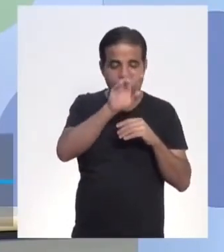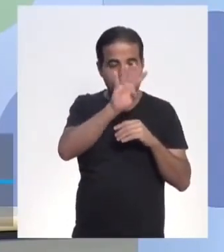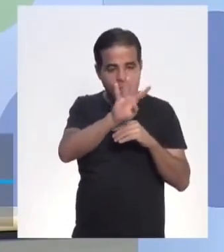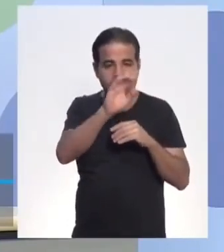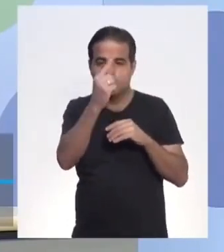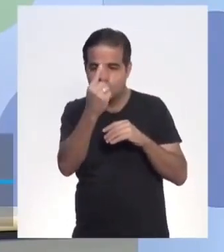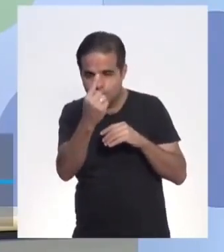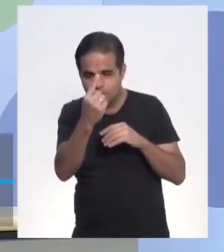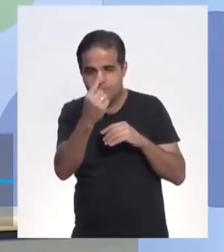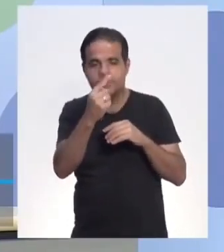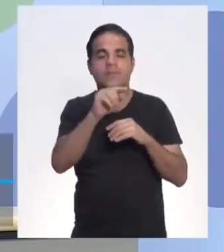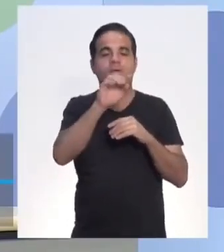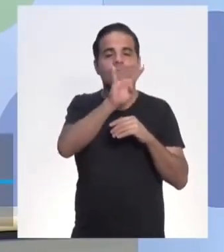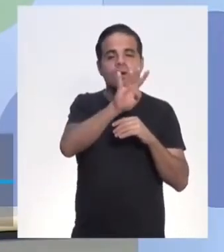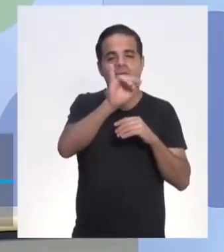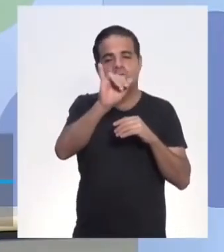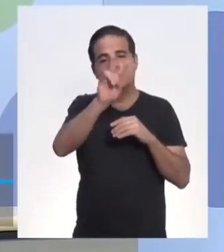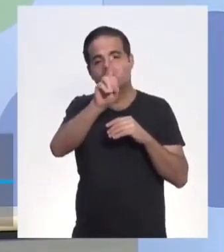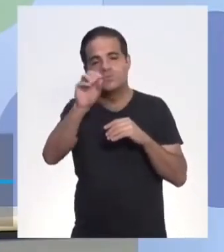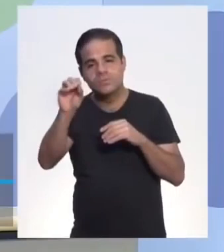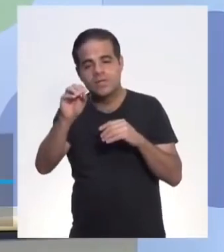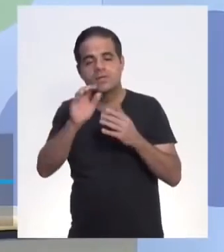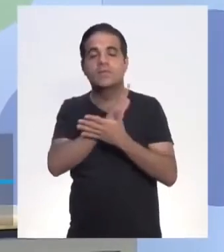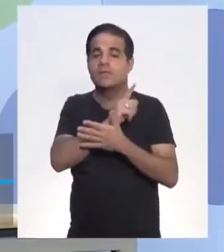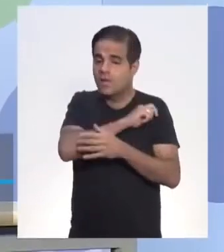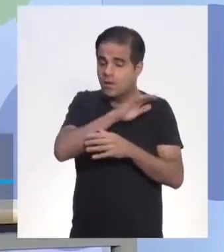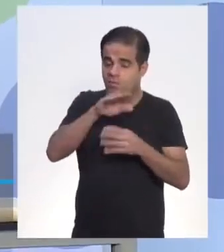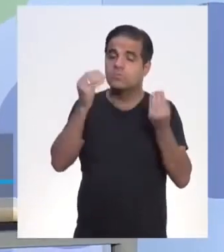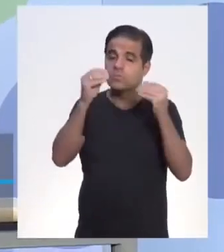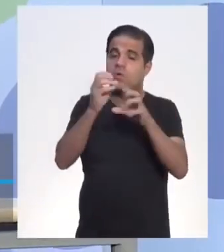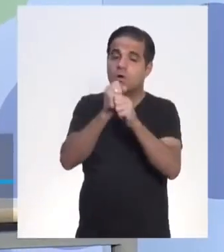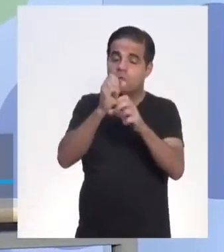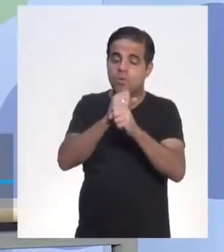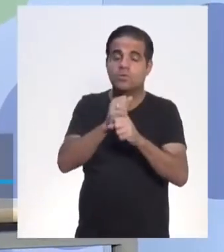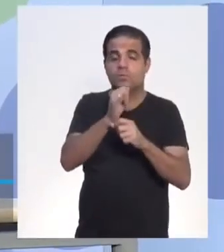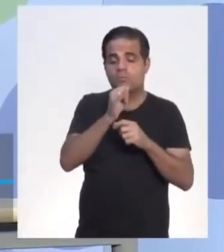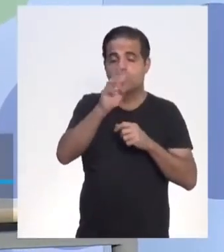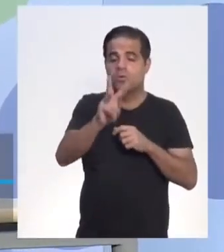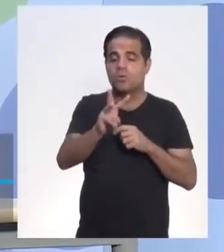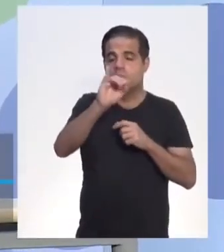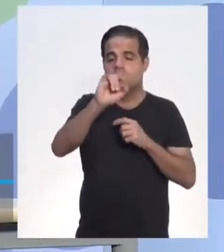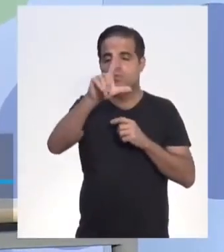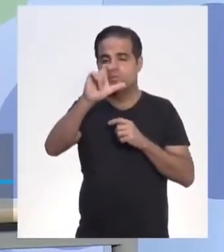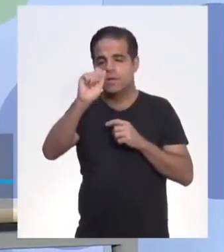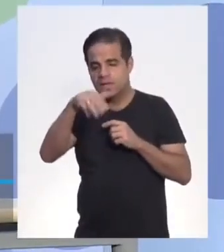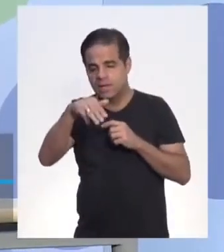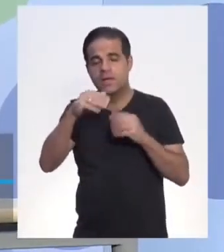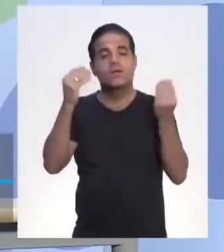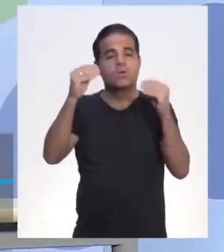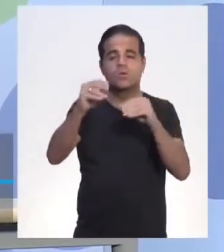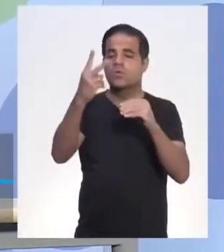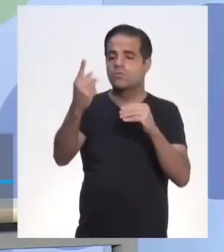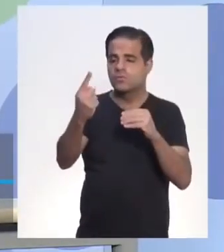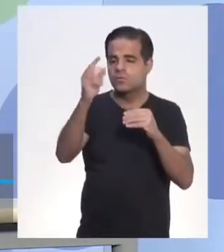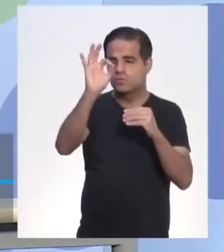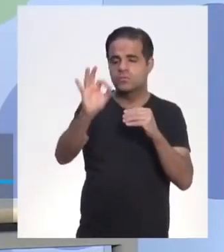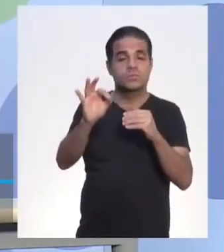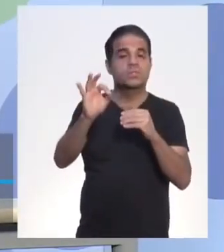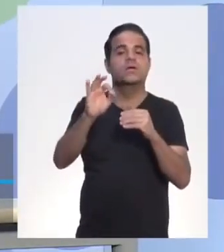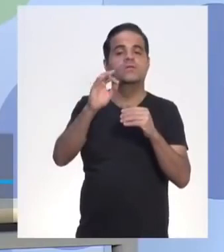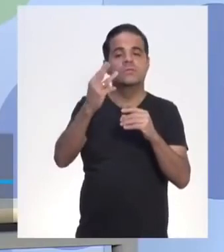alunos Ale que colocaram a conta por exemplo William ele colocou Vinte por cento